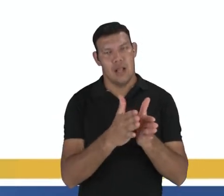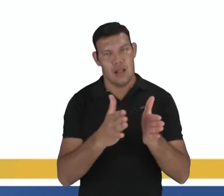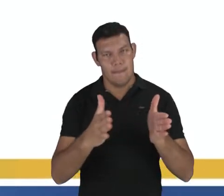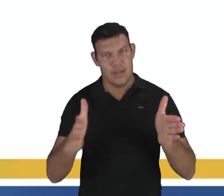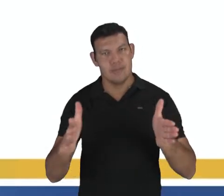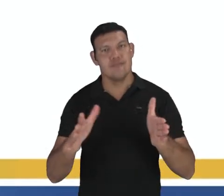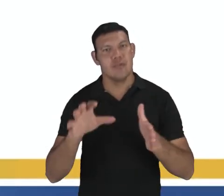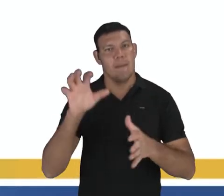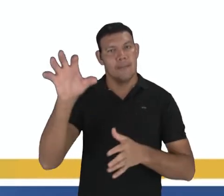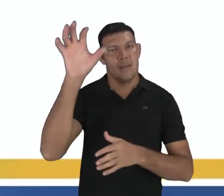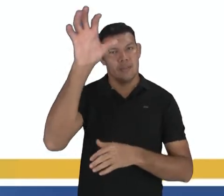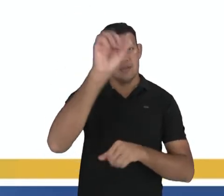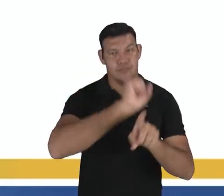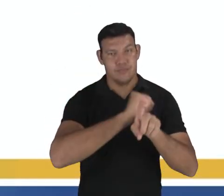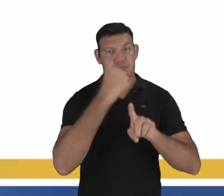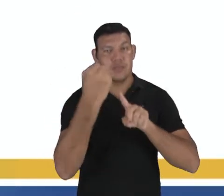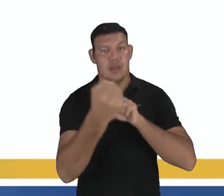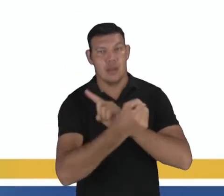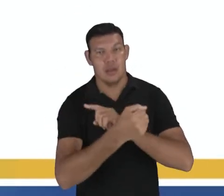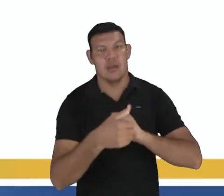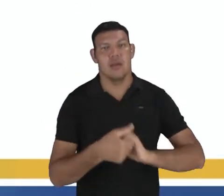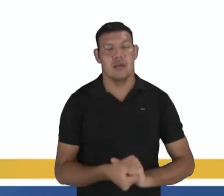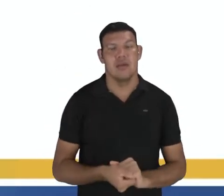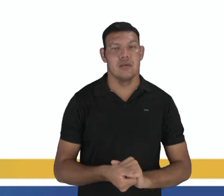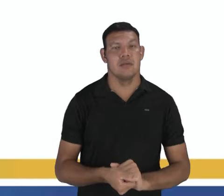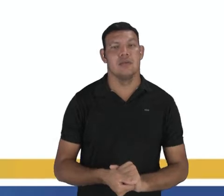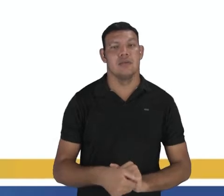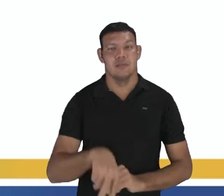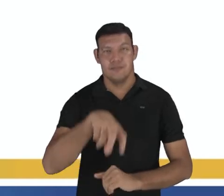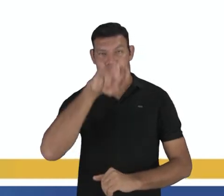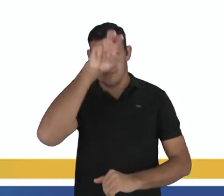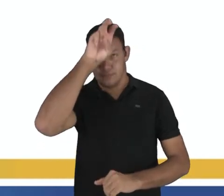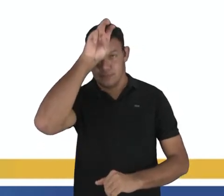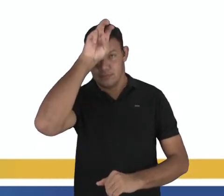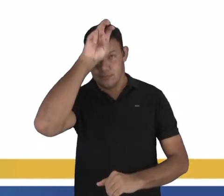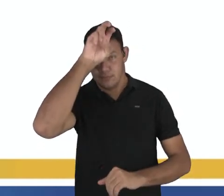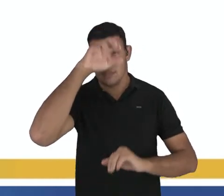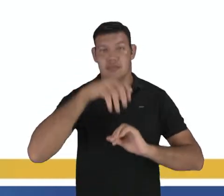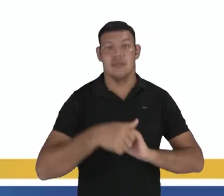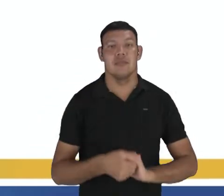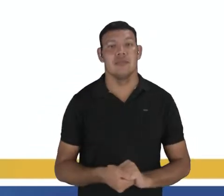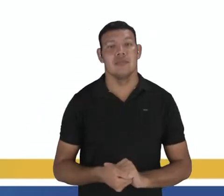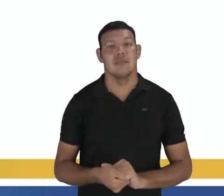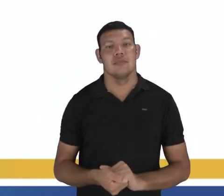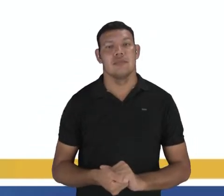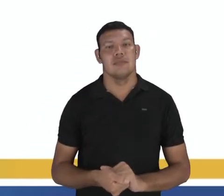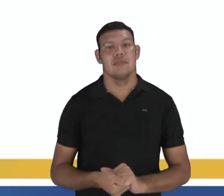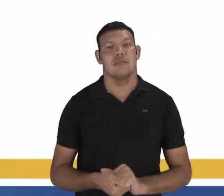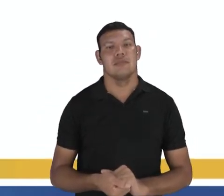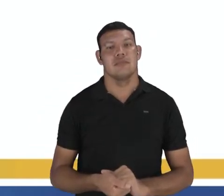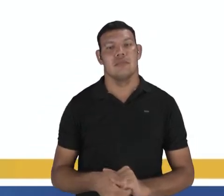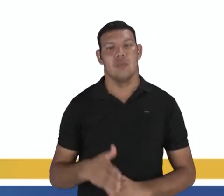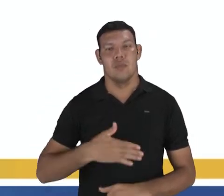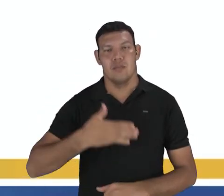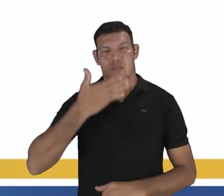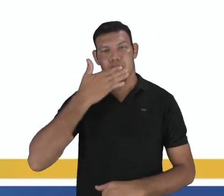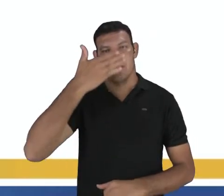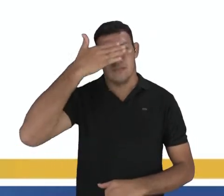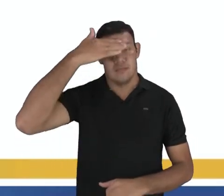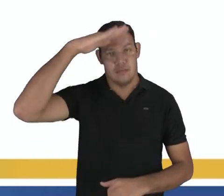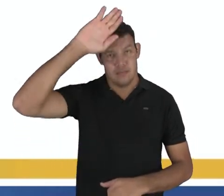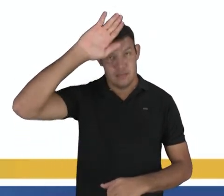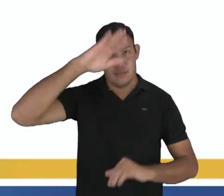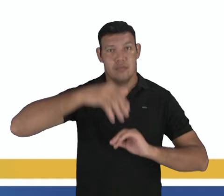região foi ocupada por sociedades como a dos antigos egípcios, né, dos cartagineses e dos muçulmanos. Então,